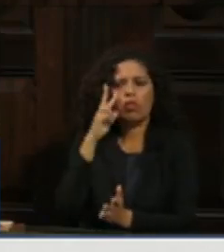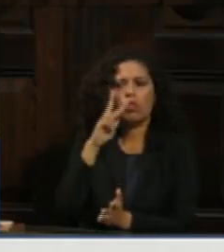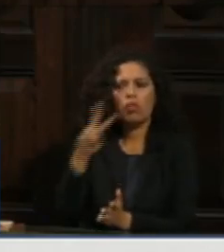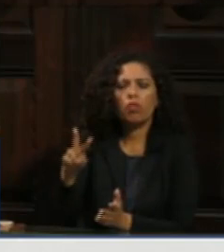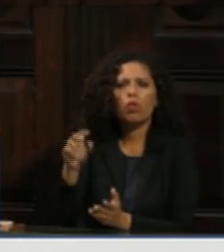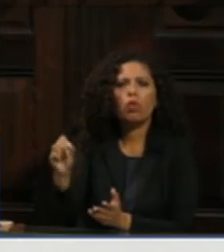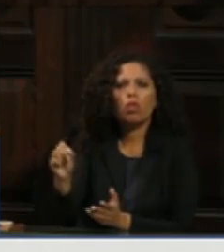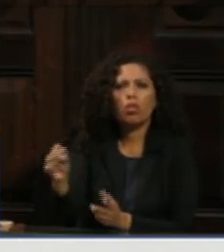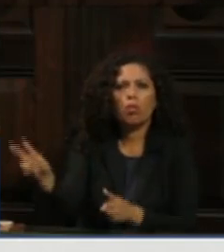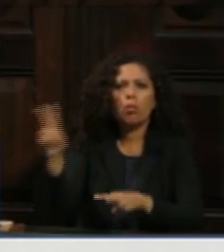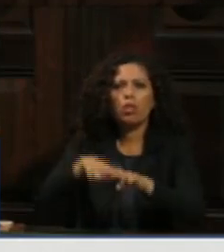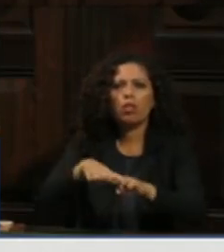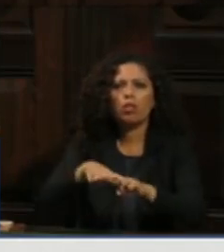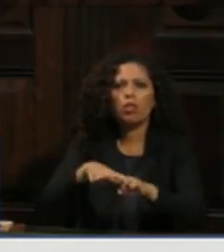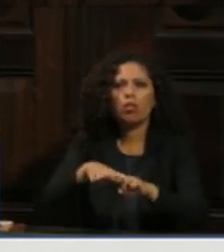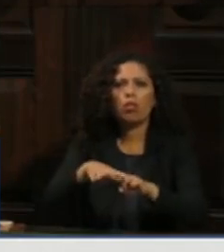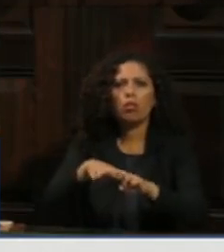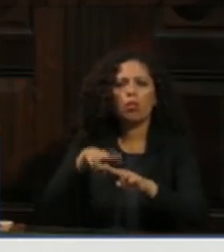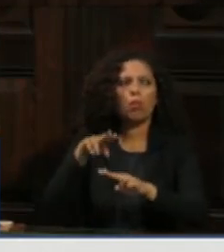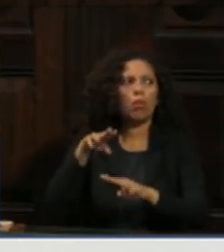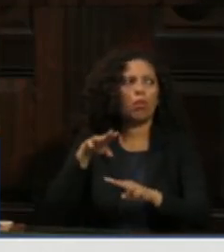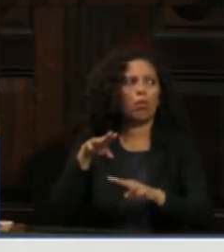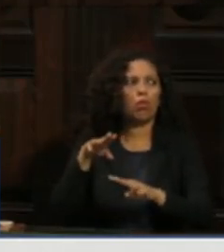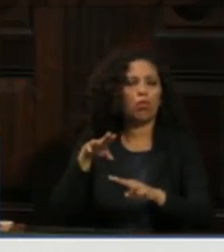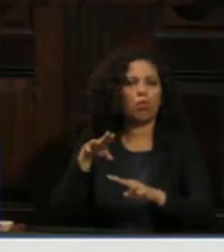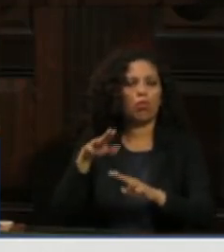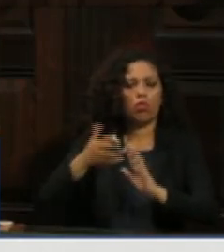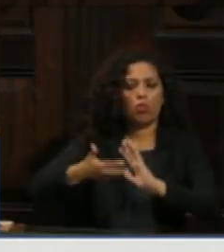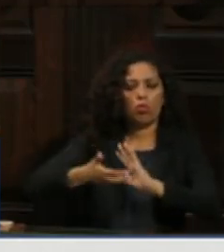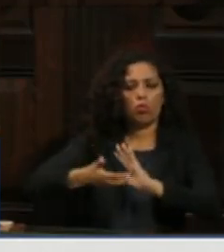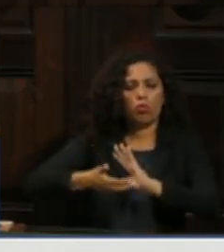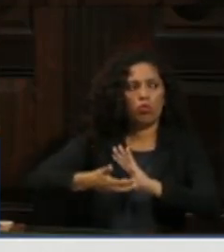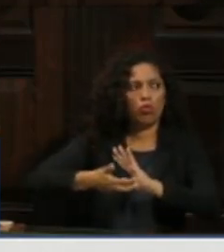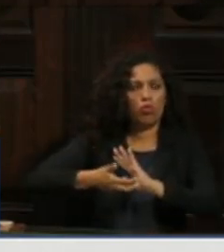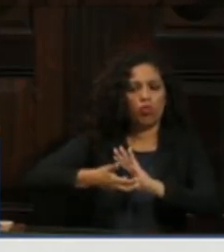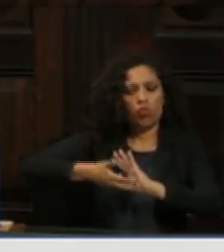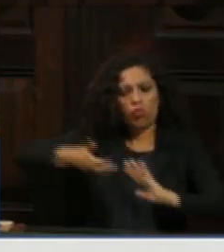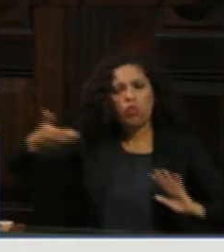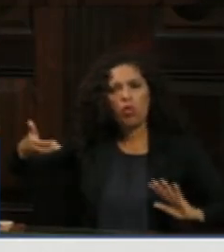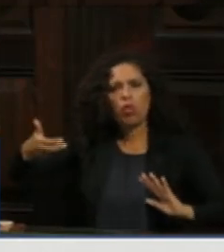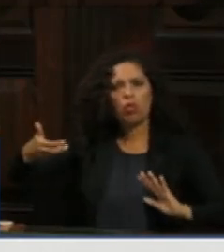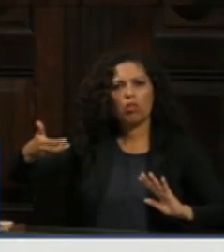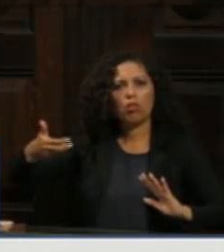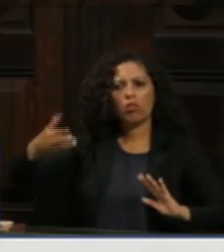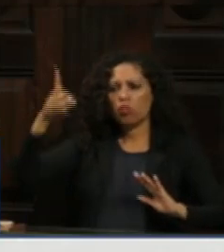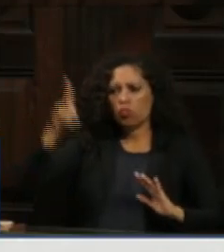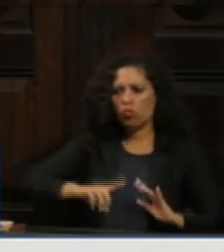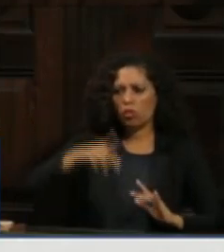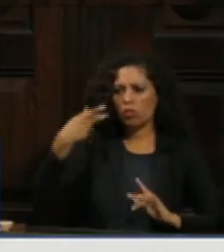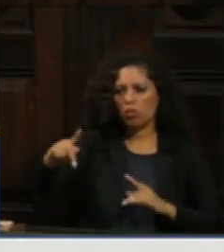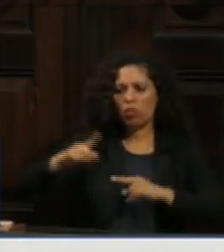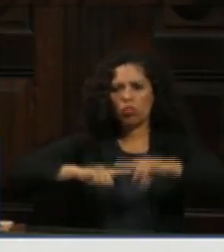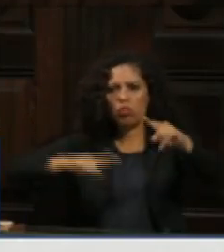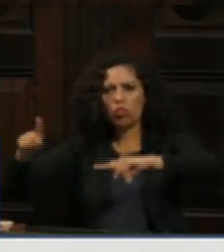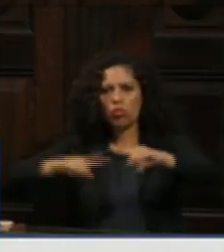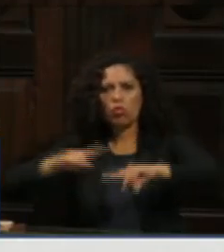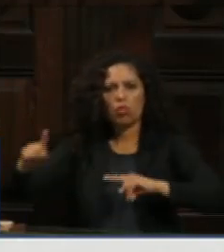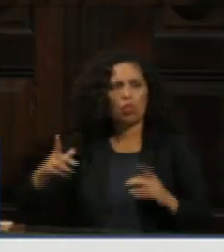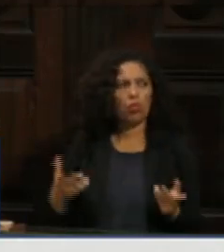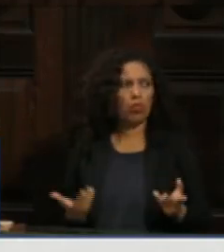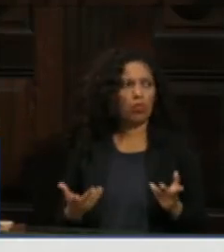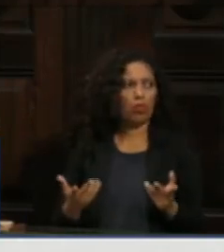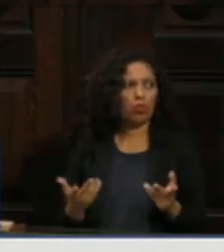e reconhecendo Niterói uma cidade exemplo, referência, né, um jovem talentoso com a vida destruída.